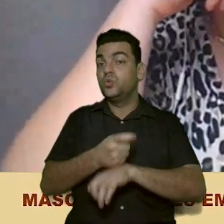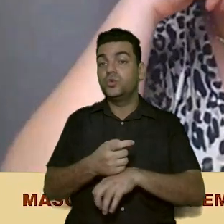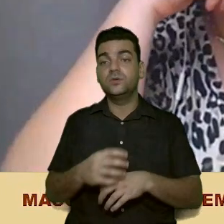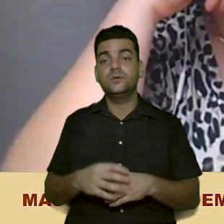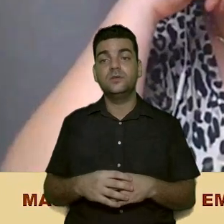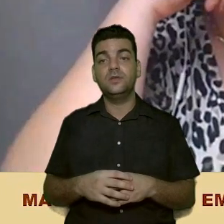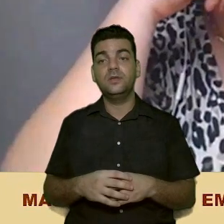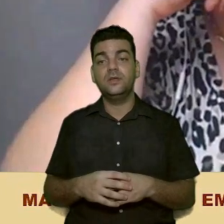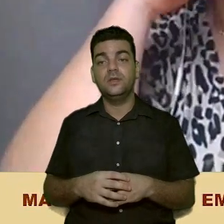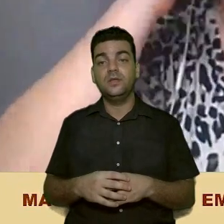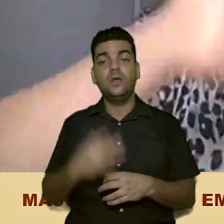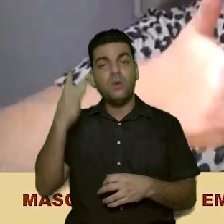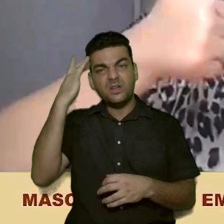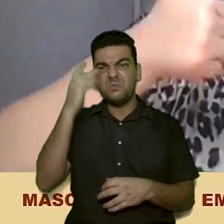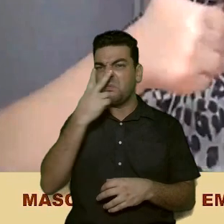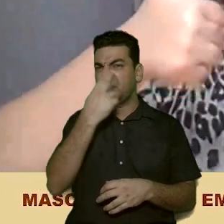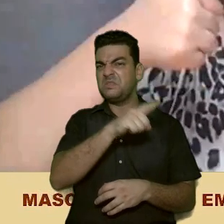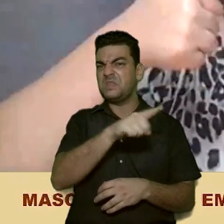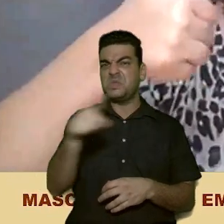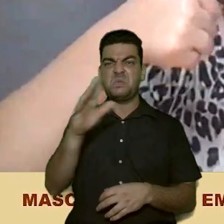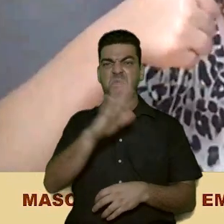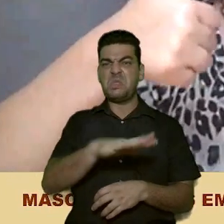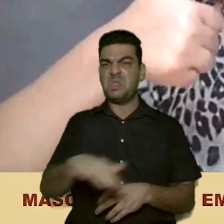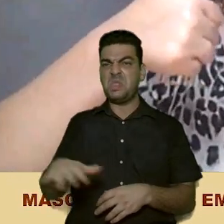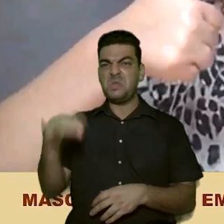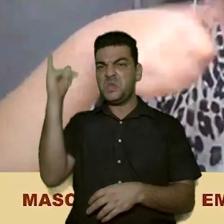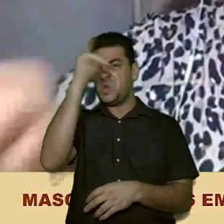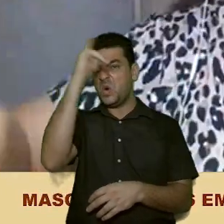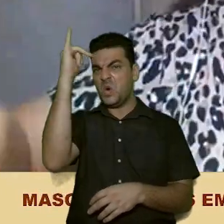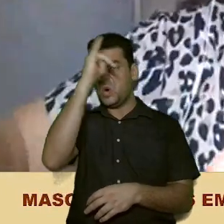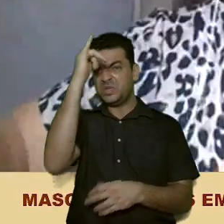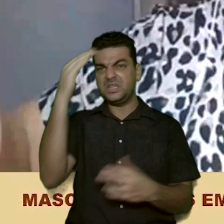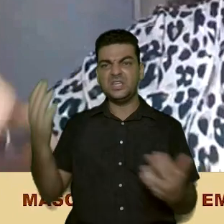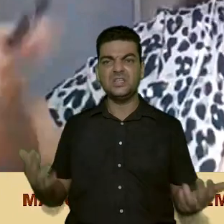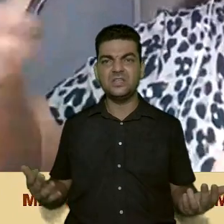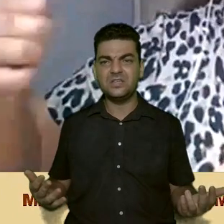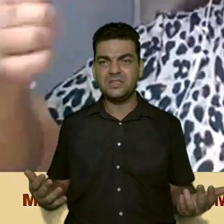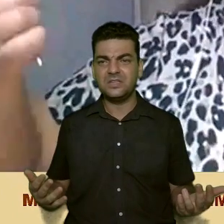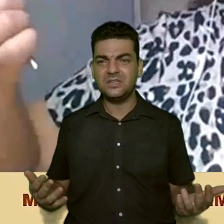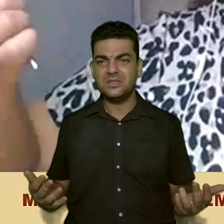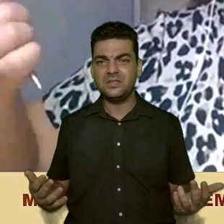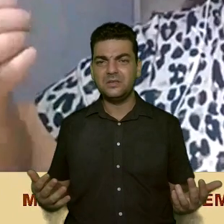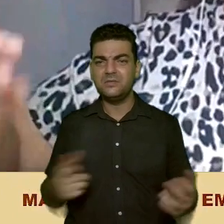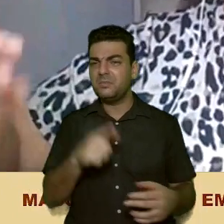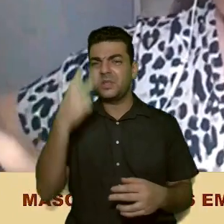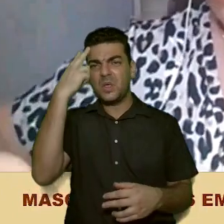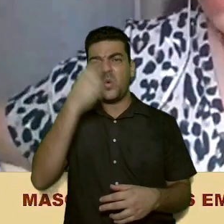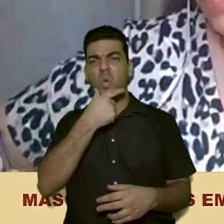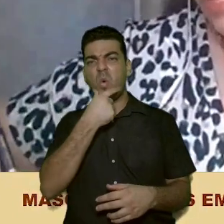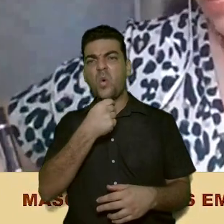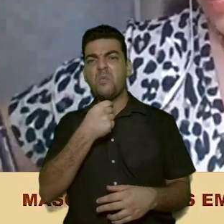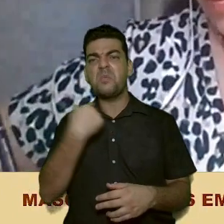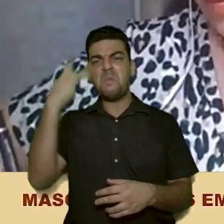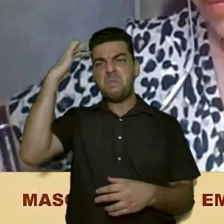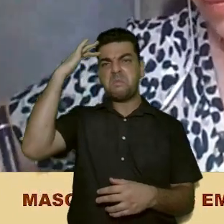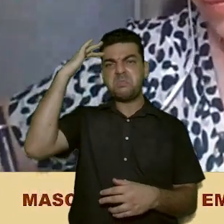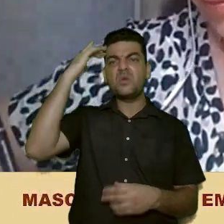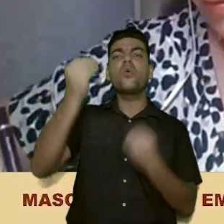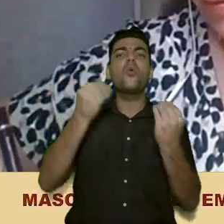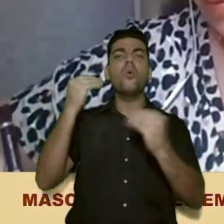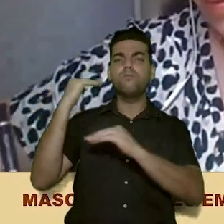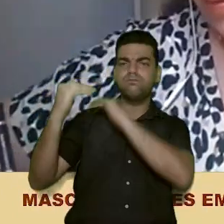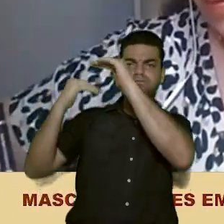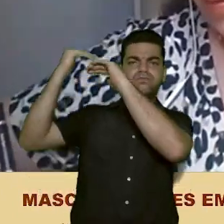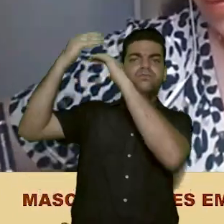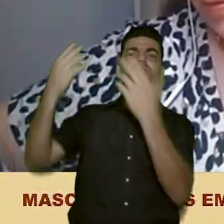num meninarcado. Porque, assim, é um bando de menino, de homem. Por quê? Porque amadurecer, né? Como é que foi a